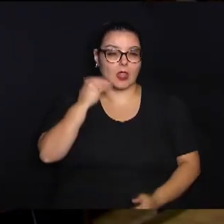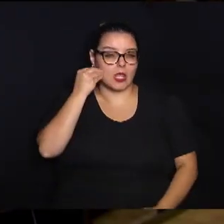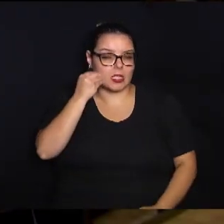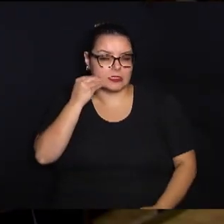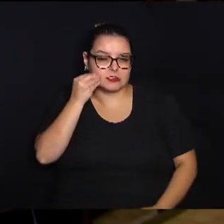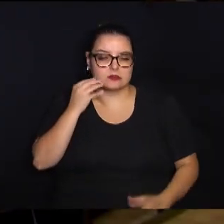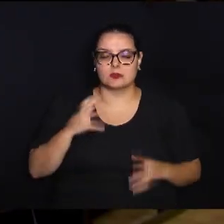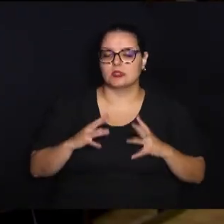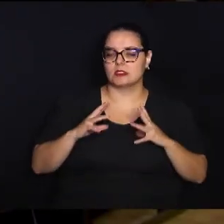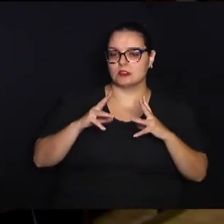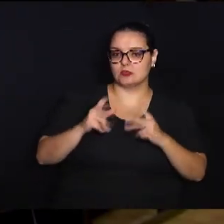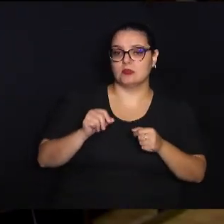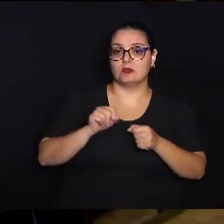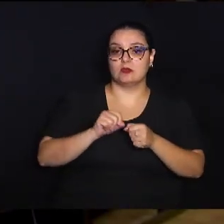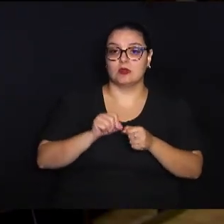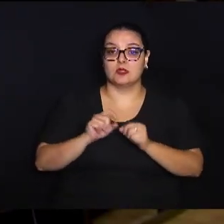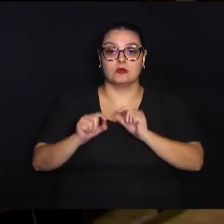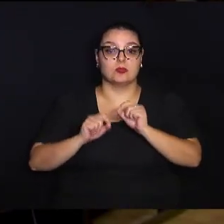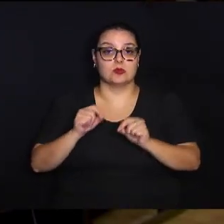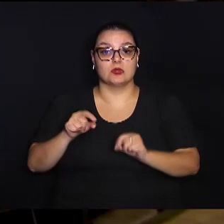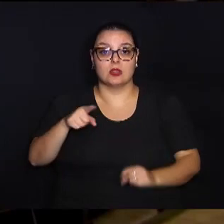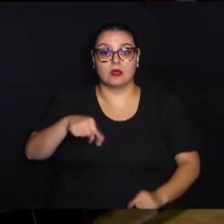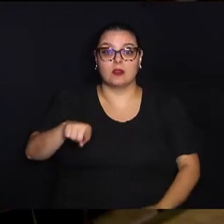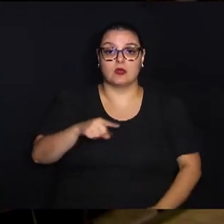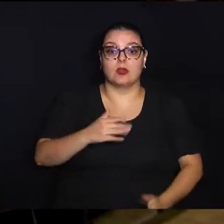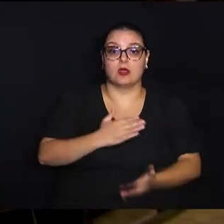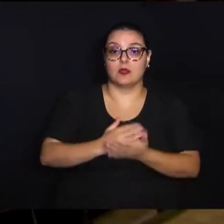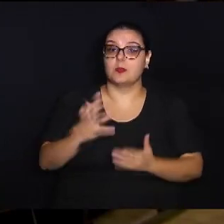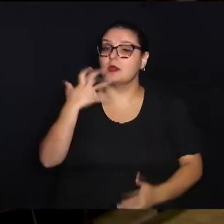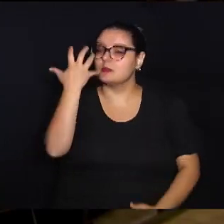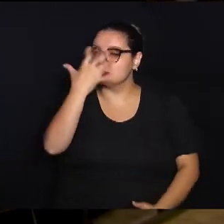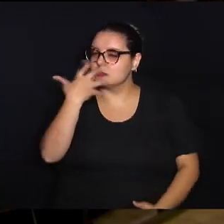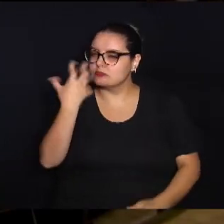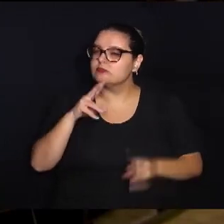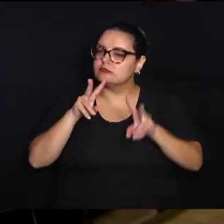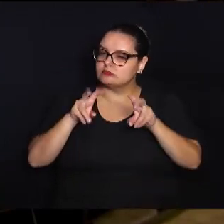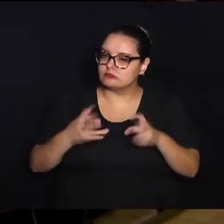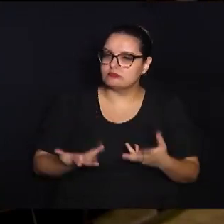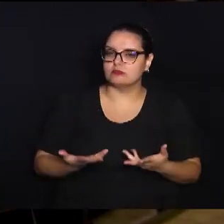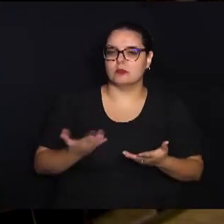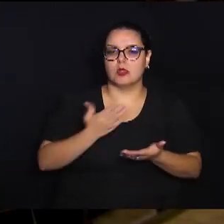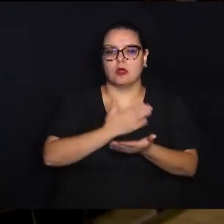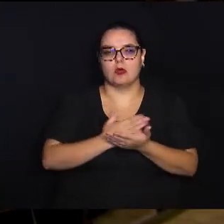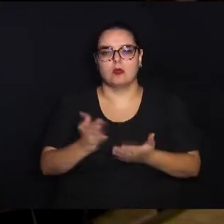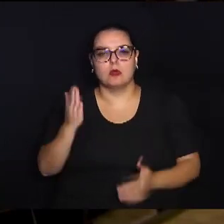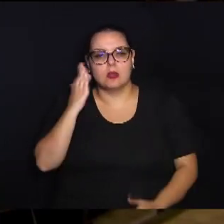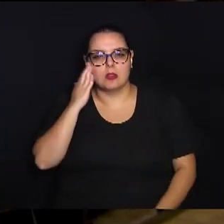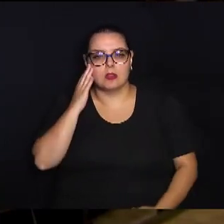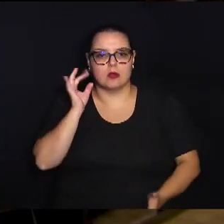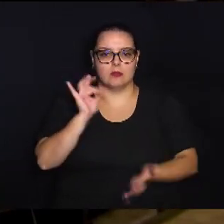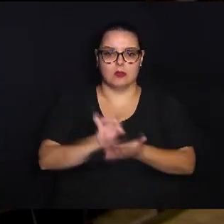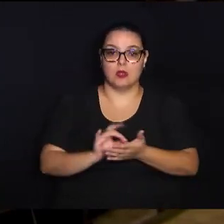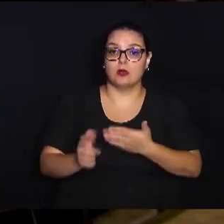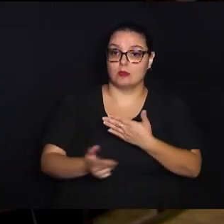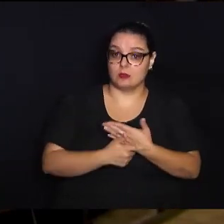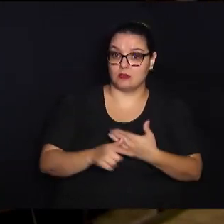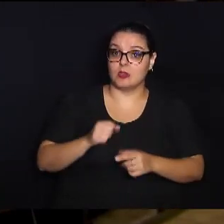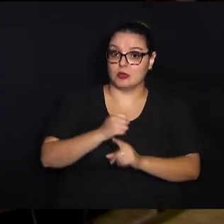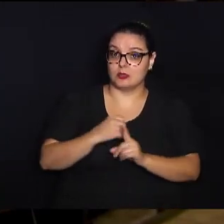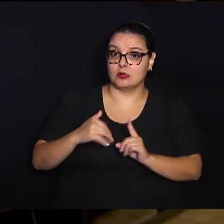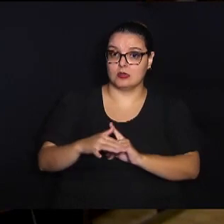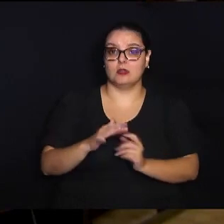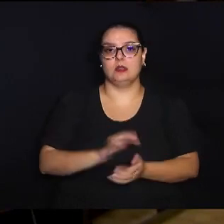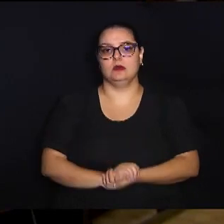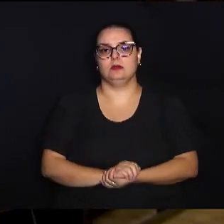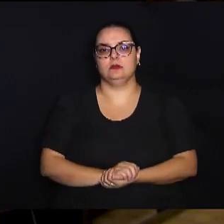toda faz com que eles começam a se apaixonar pelo assunto, começam a entender realmente o seu papel na sociedade.